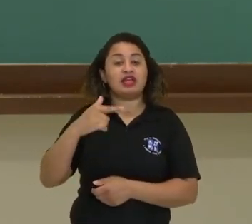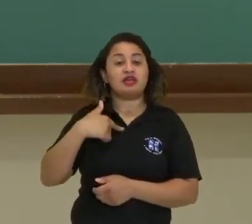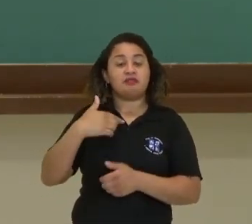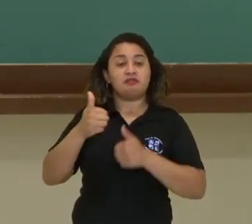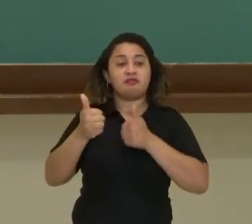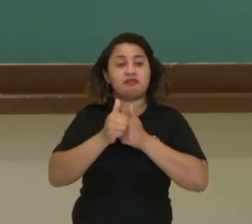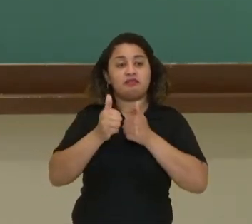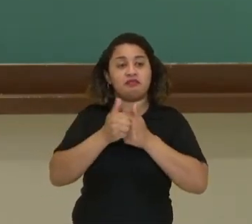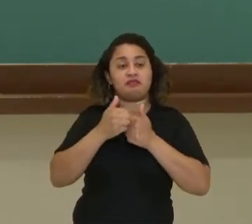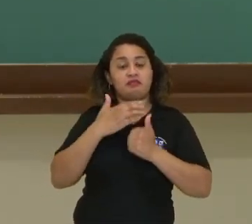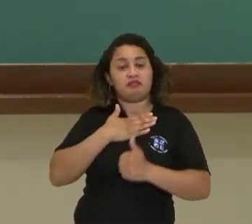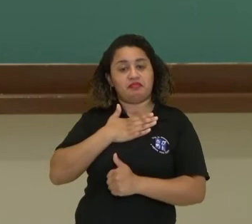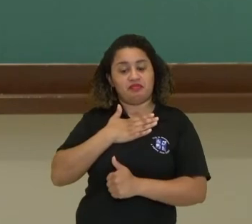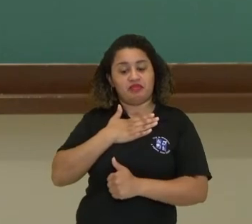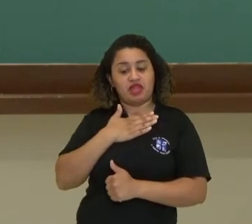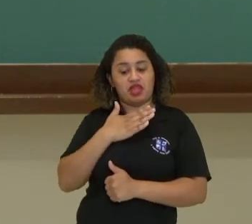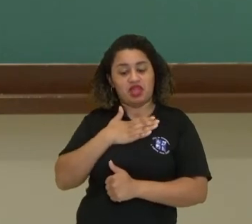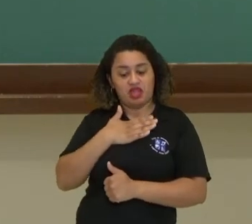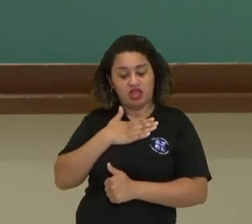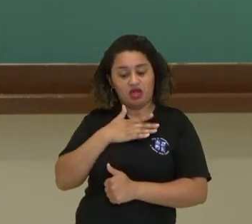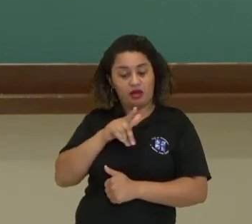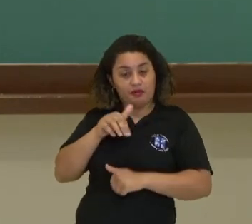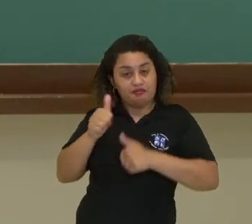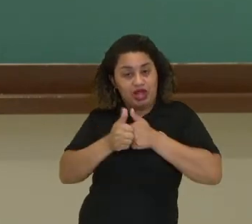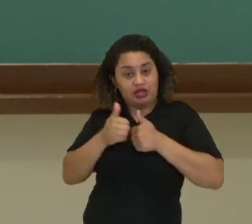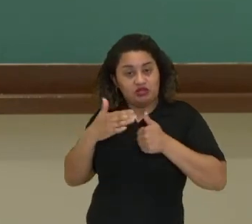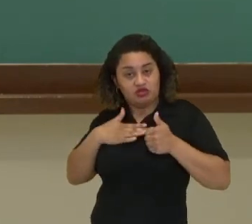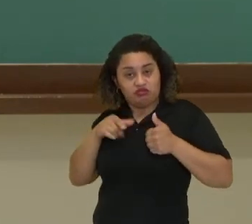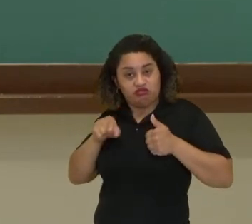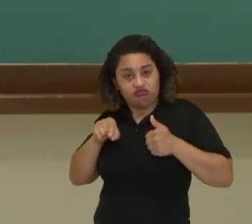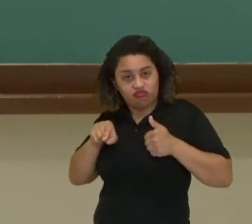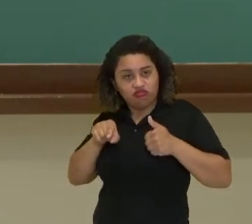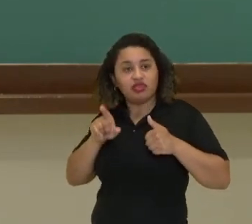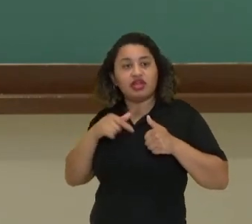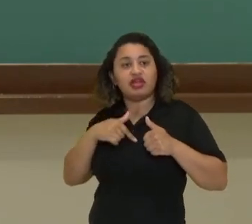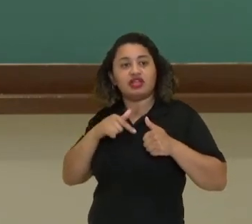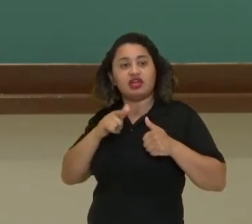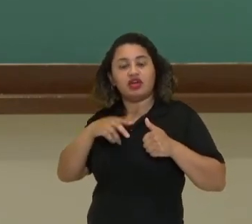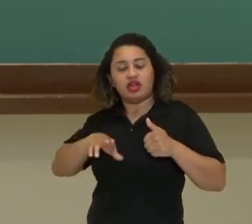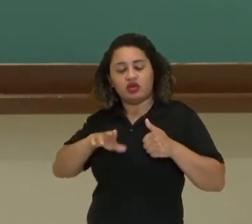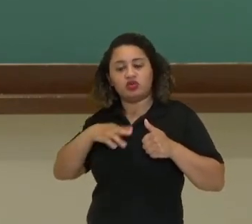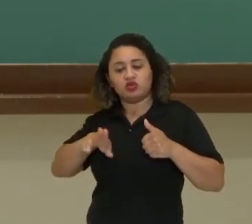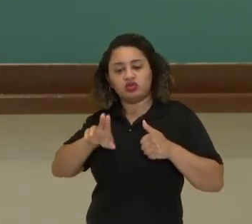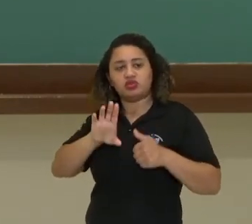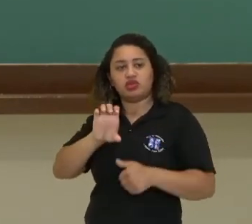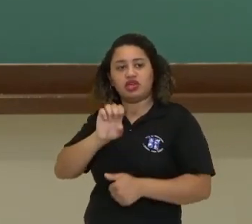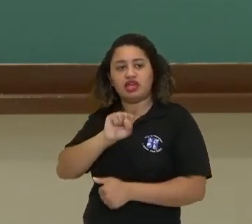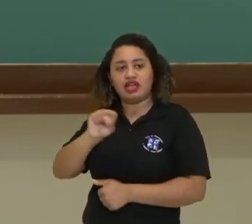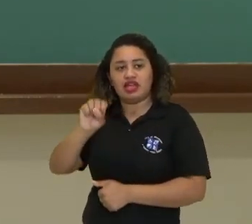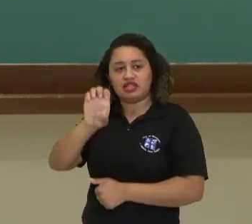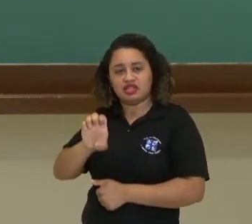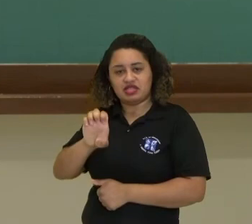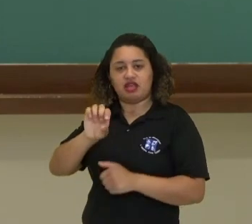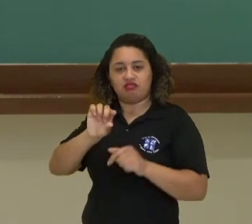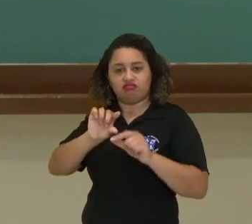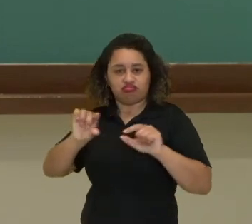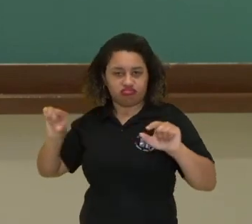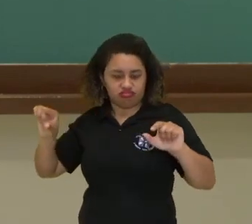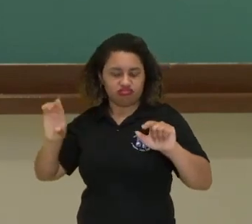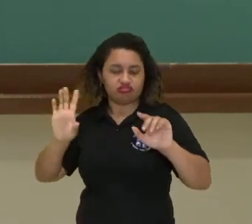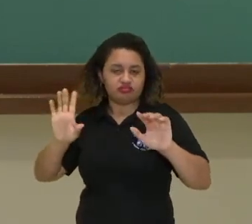perto de mim que falo então eu que falo esse essa isso a mais perto de mim